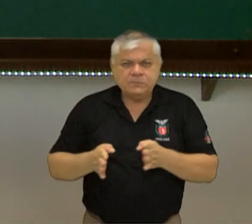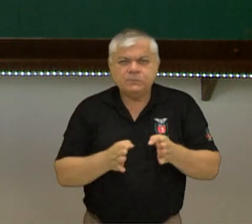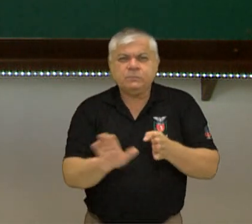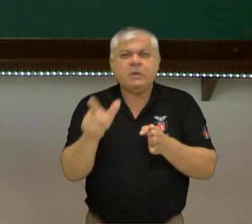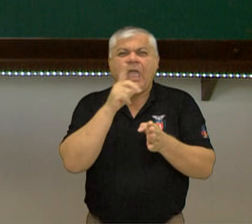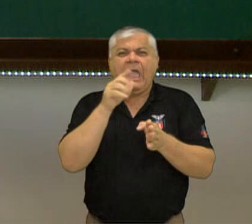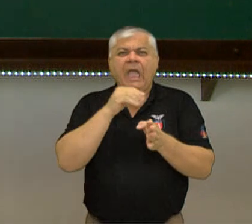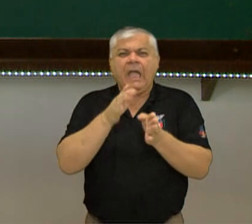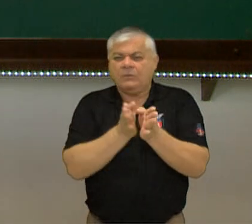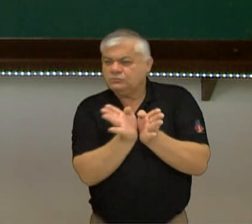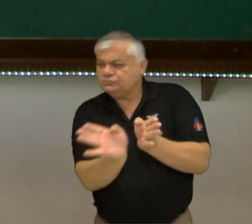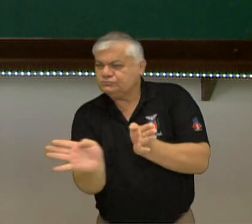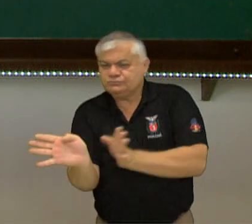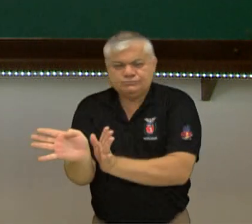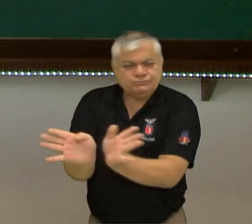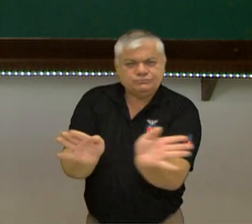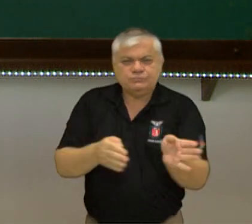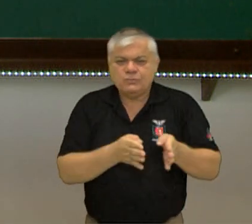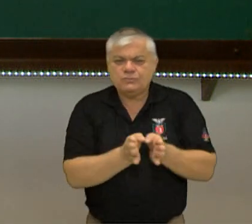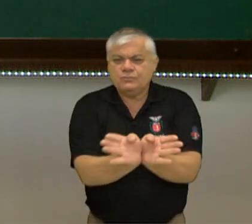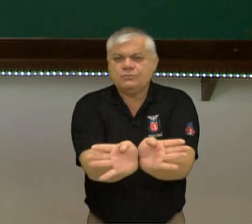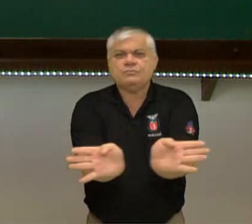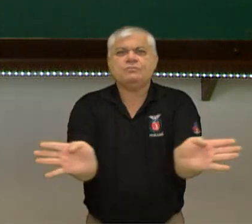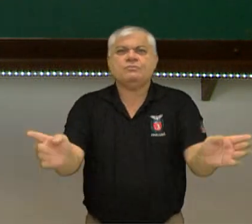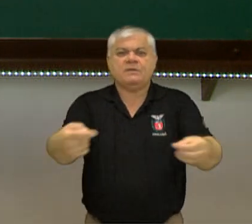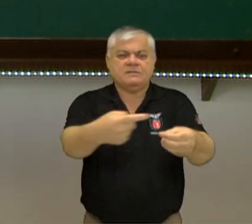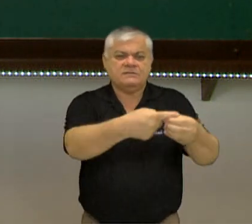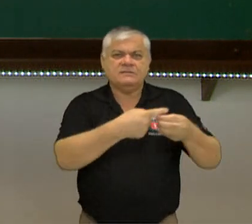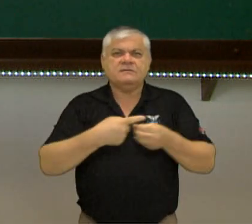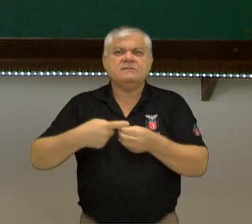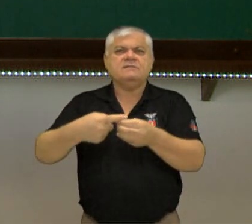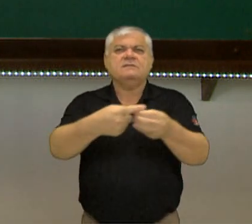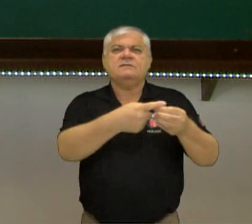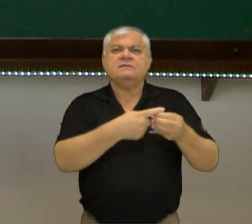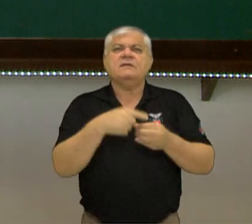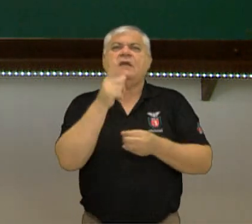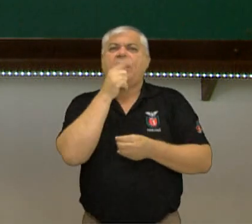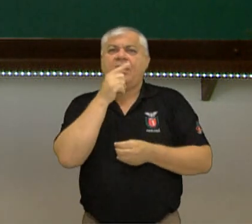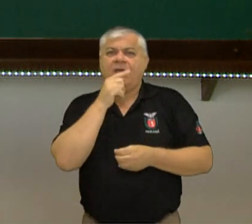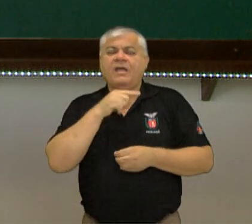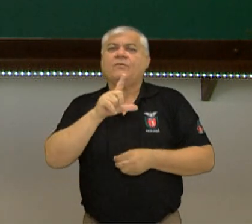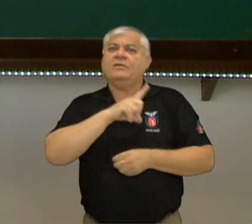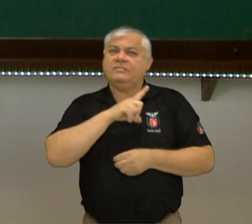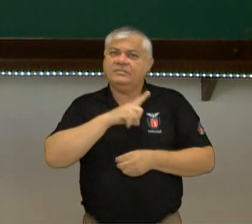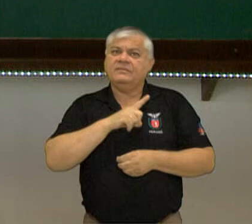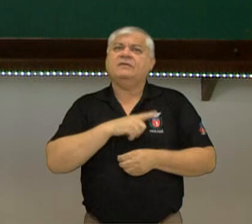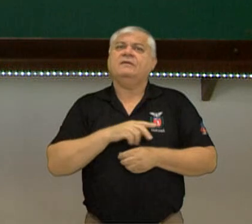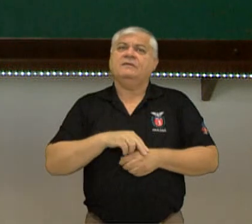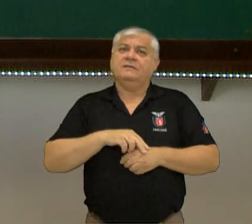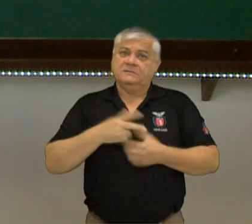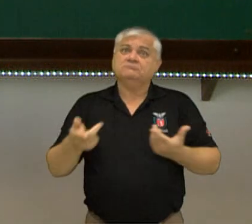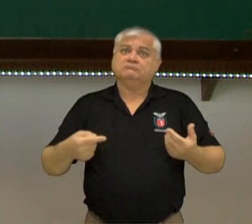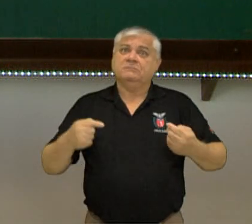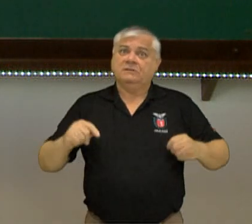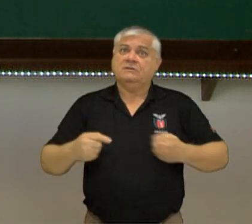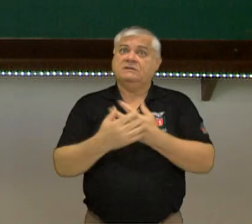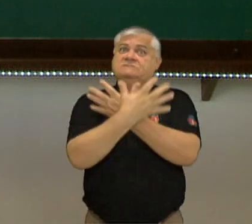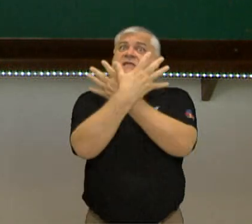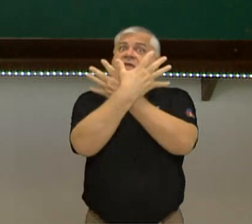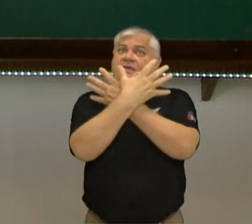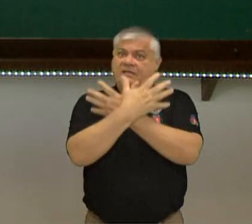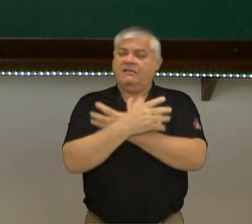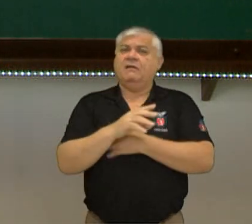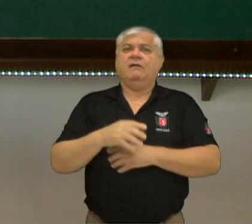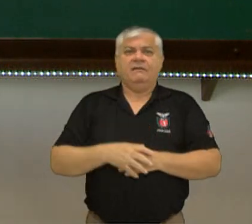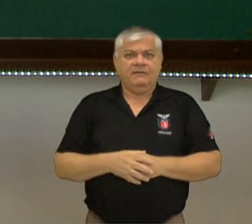região do império através aí dos canais, né, dos aquedutos que foram construídos no Império Azteca, para a gente